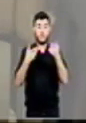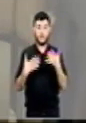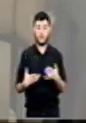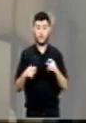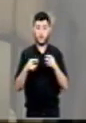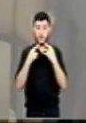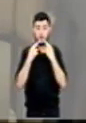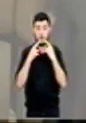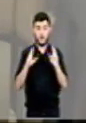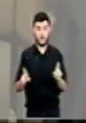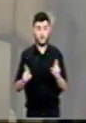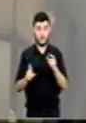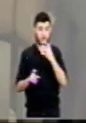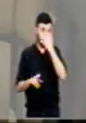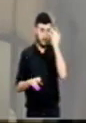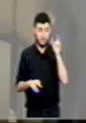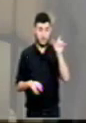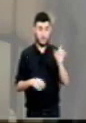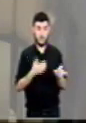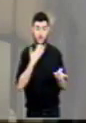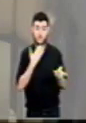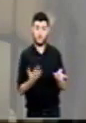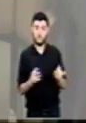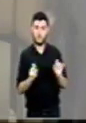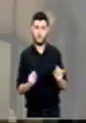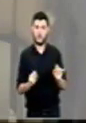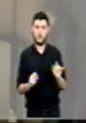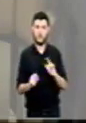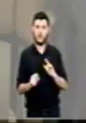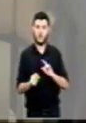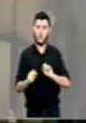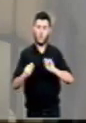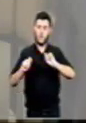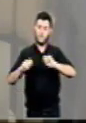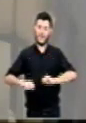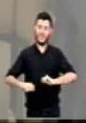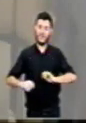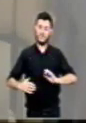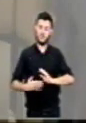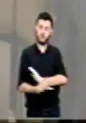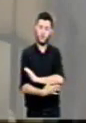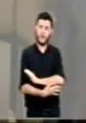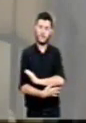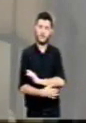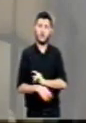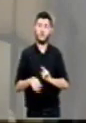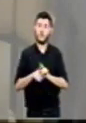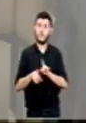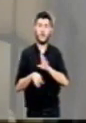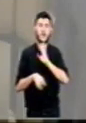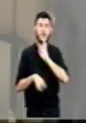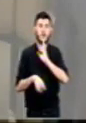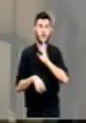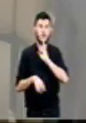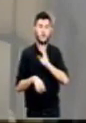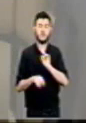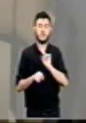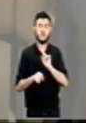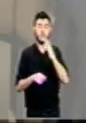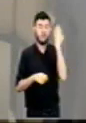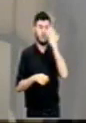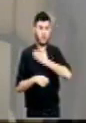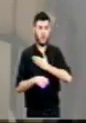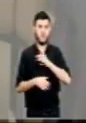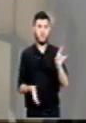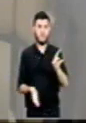de prerrogativa de foro, usurpação de competência caracterizada, reconhecida a ilicitude da prova e